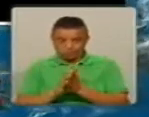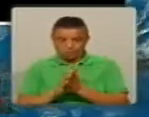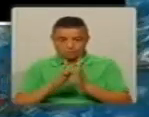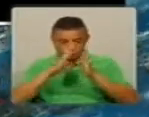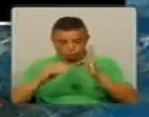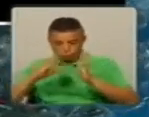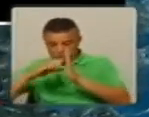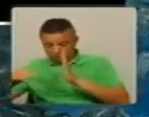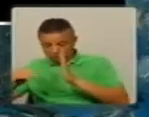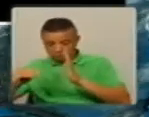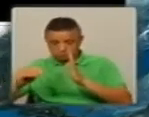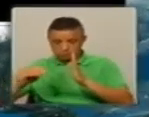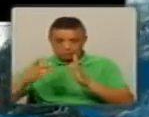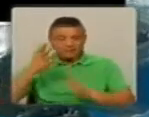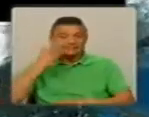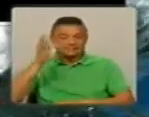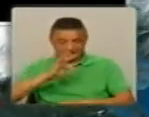que os astrónomos utilizam hoje em dia para tentar